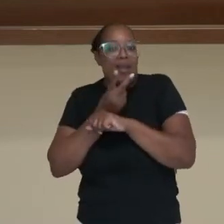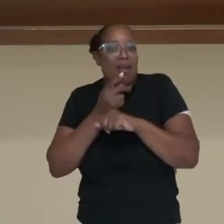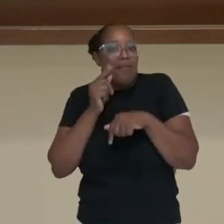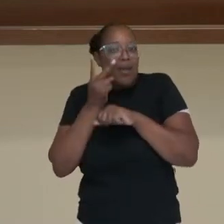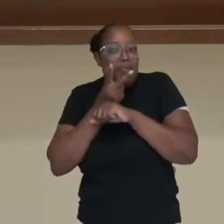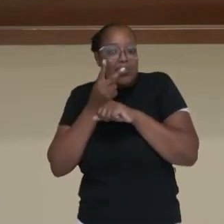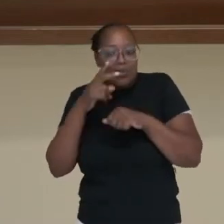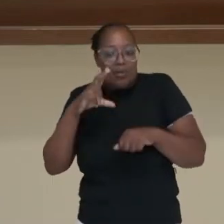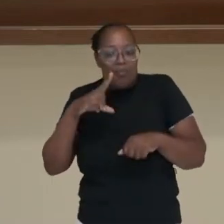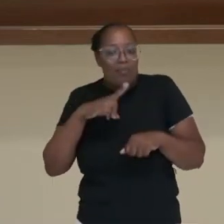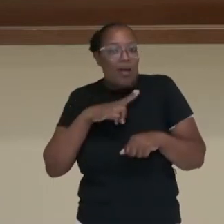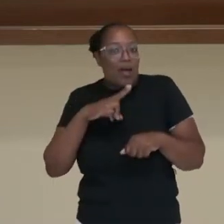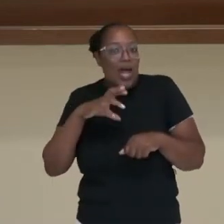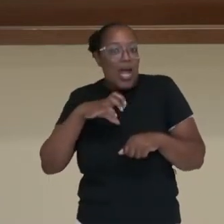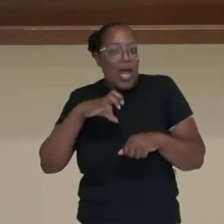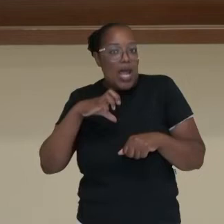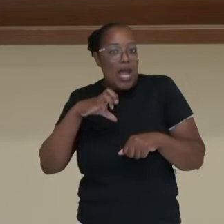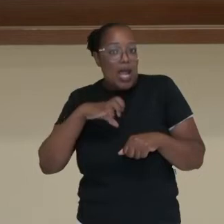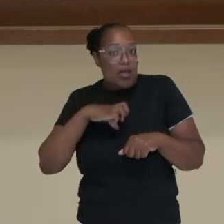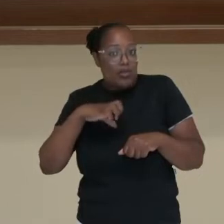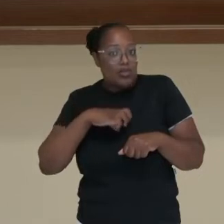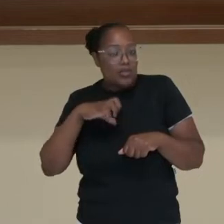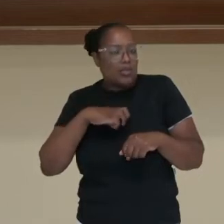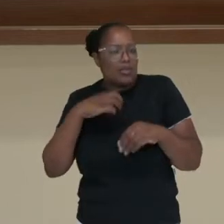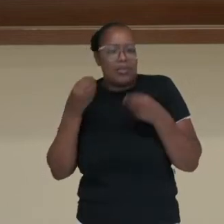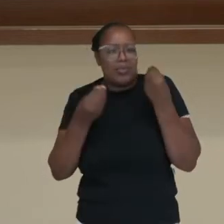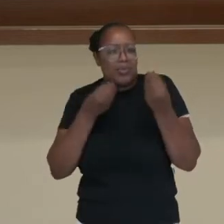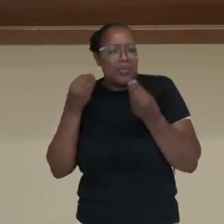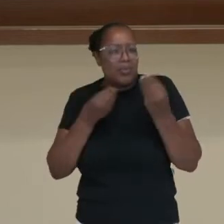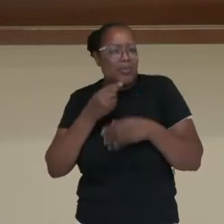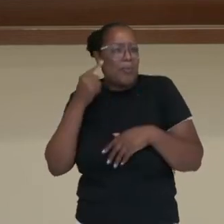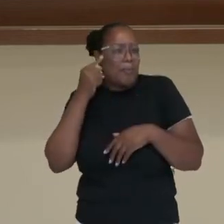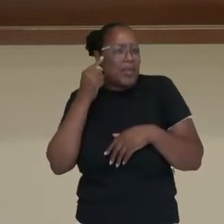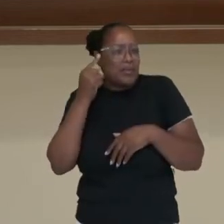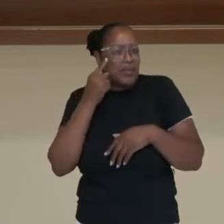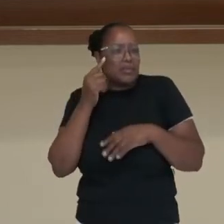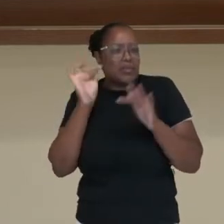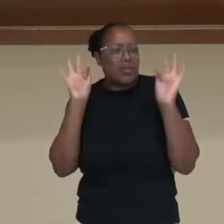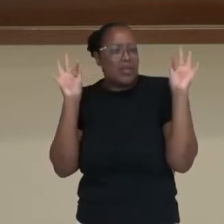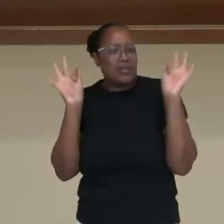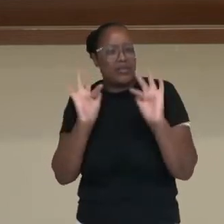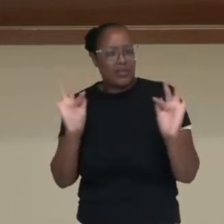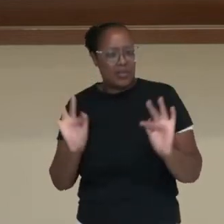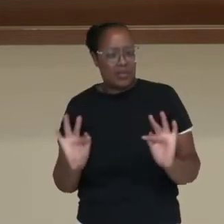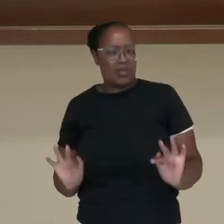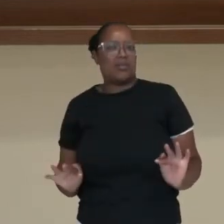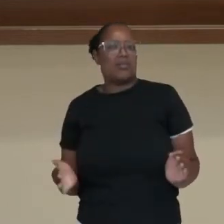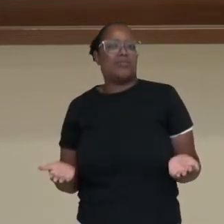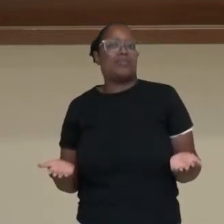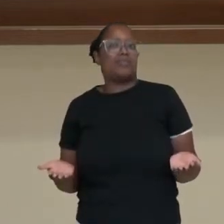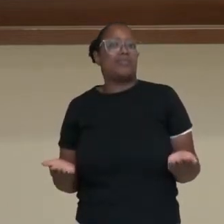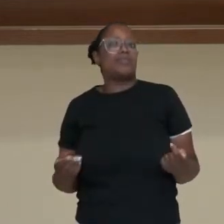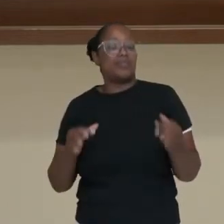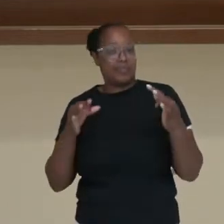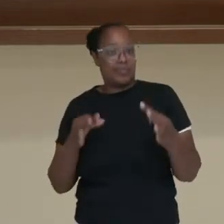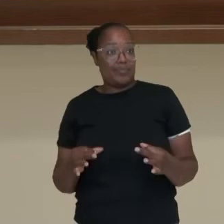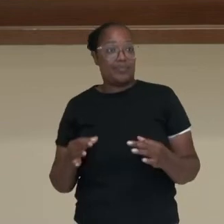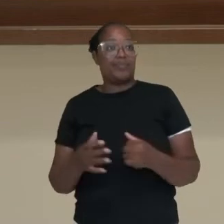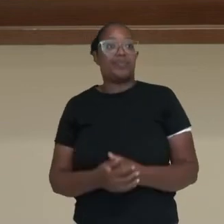eu devo me portar e agir para buscar essa finalidade que é a felicidade,